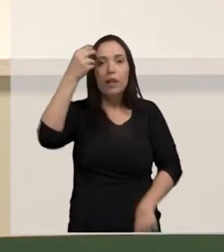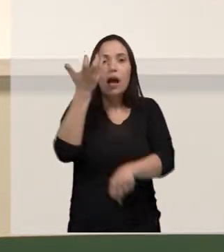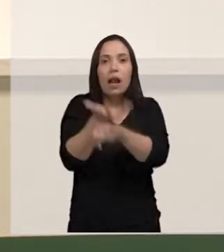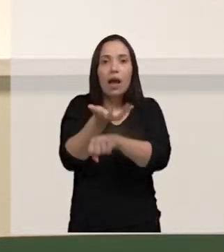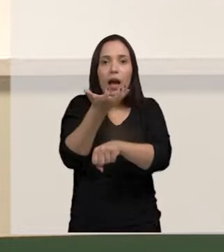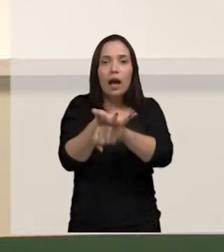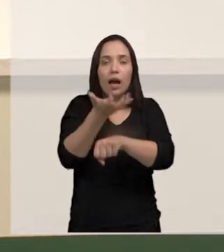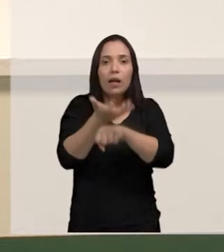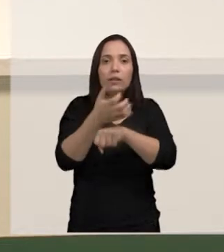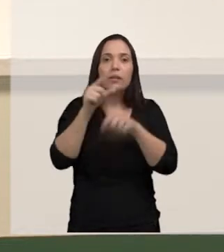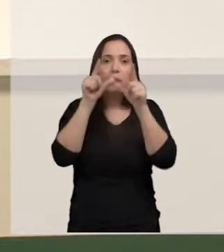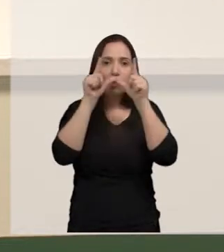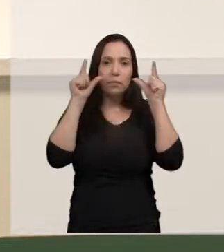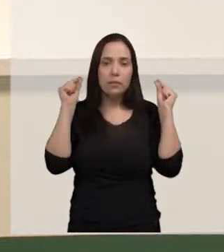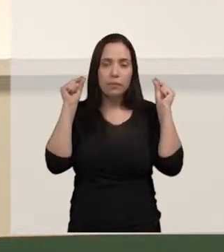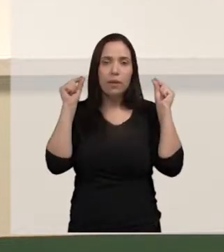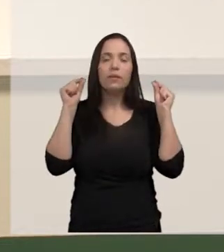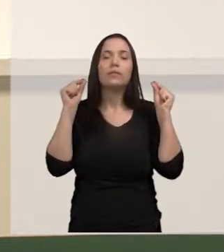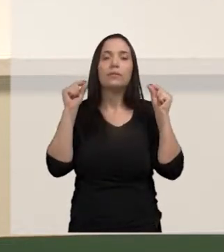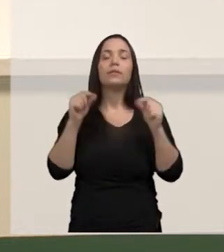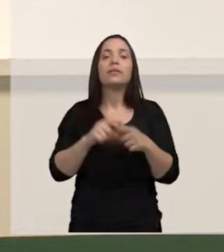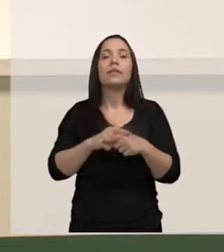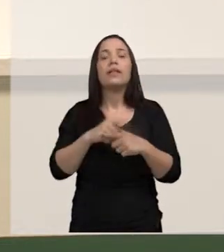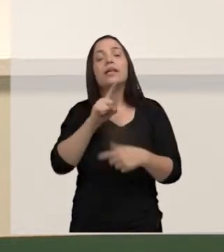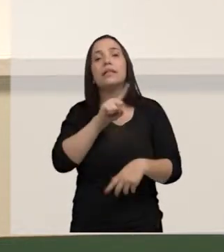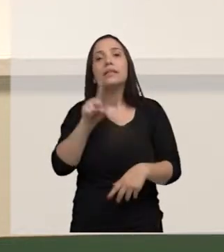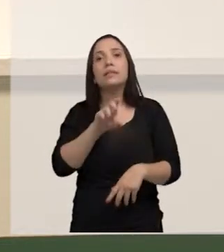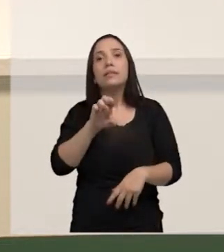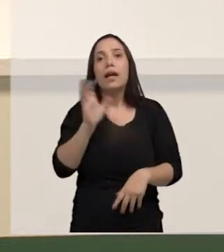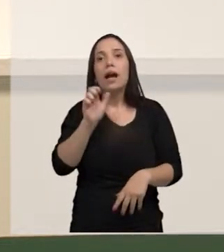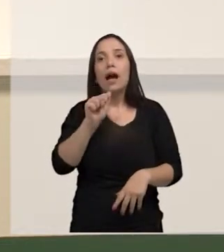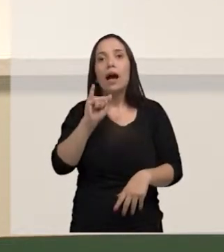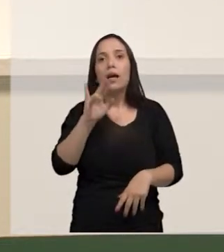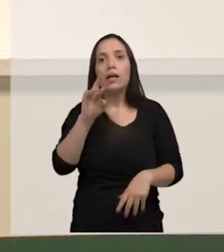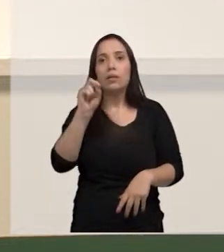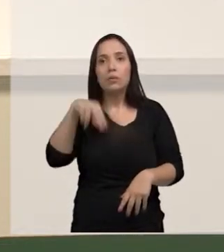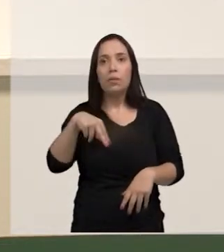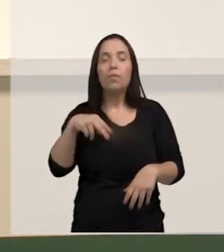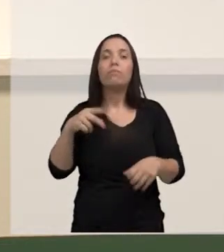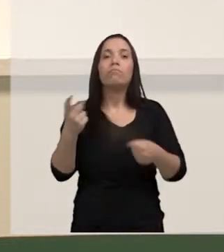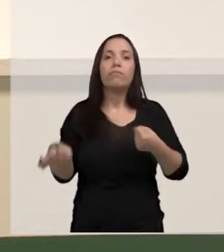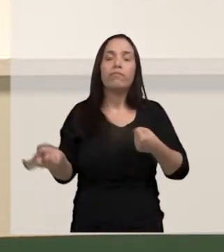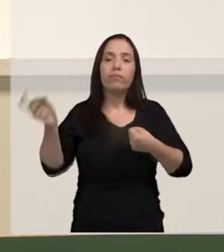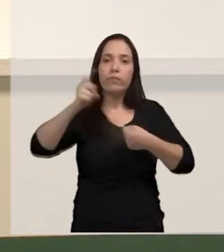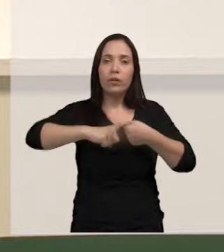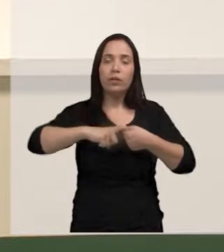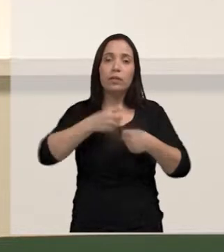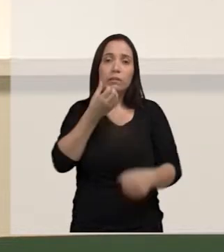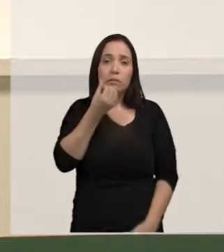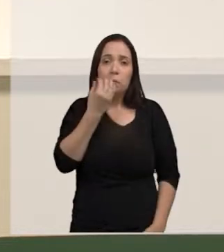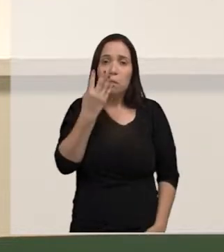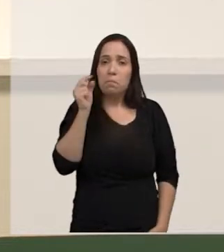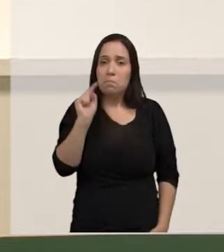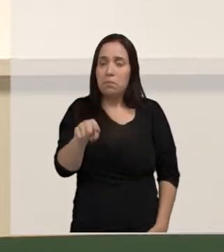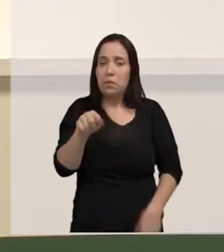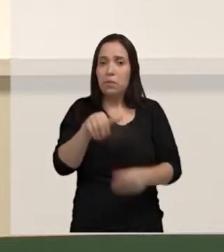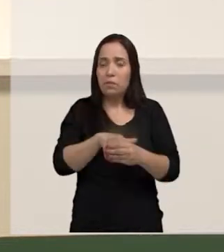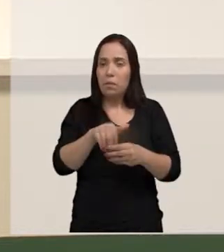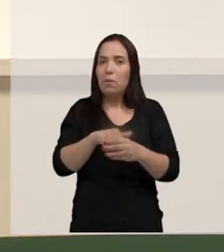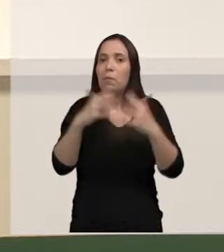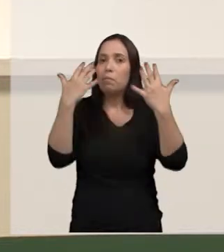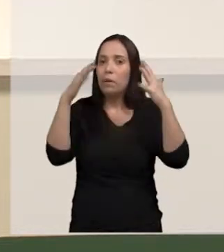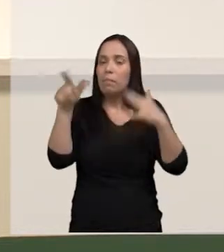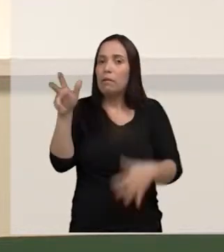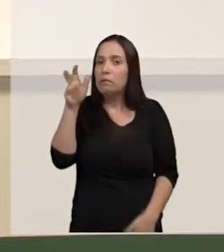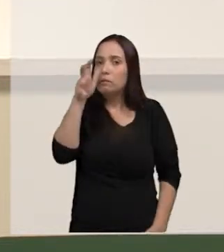Prefeitura de Aracati. Com certeza. Zé Ayrton, que retornou com uma votação pequena, só de 64 mil votos. Aí, parabéns para ele. E